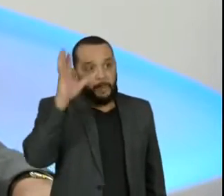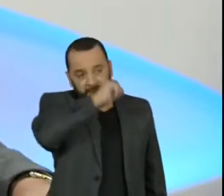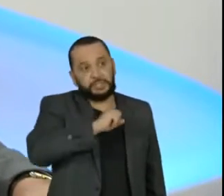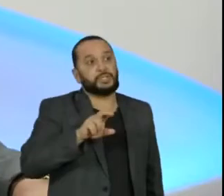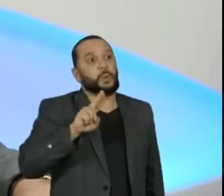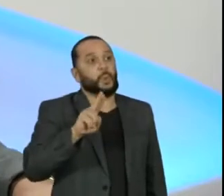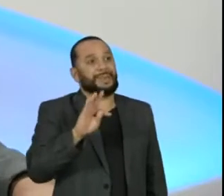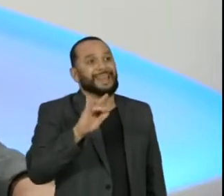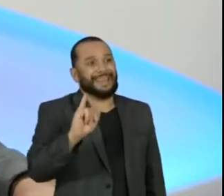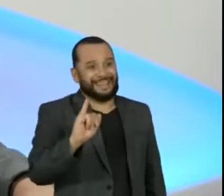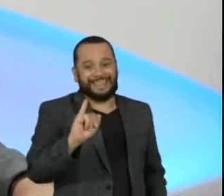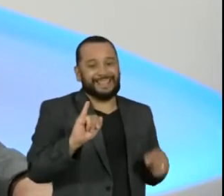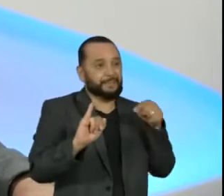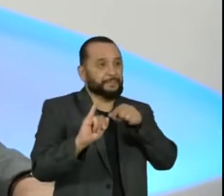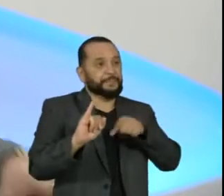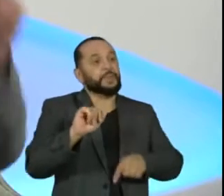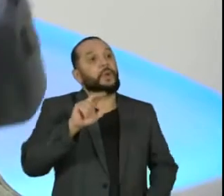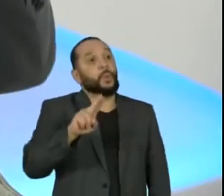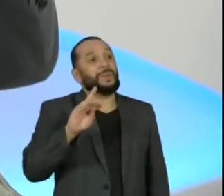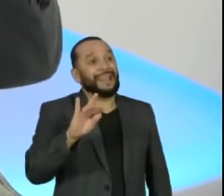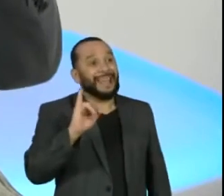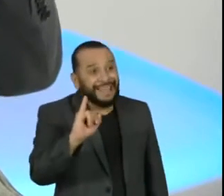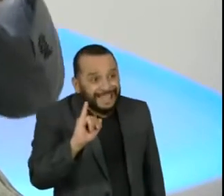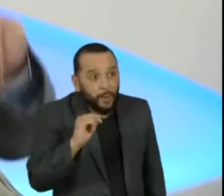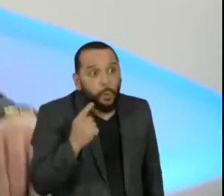UTI necessita